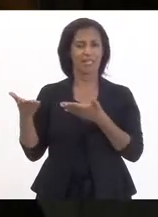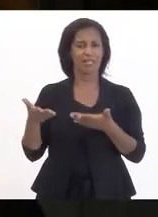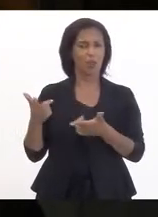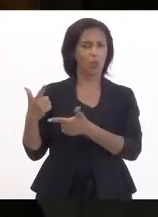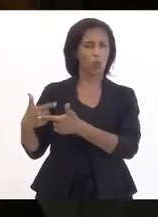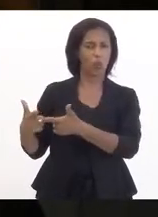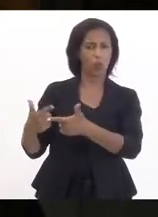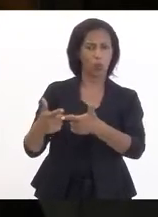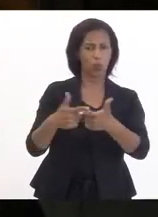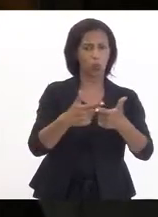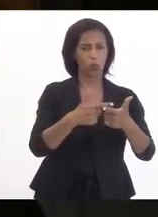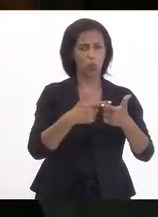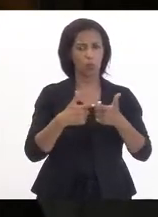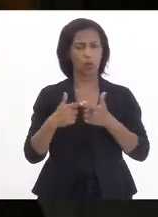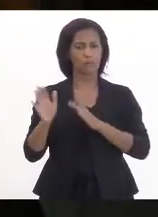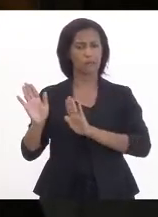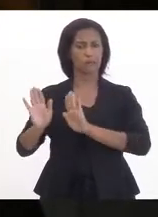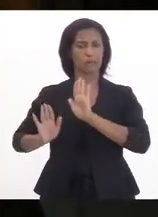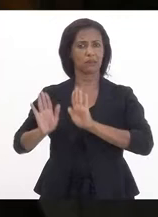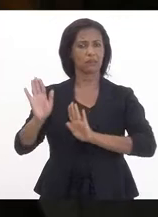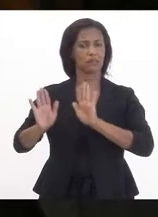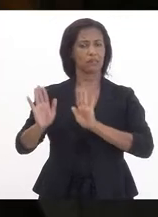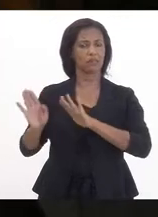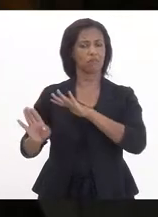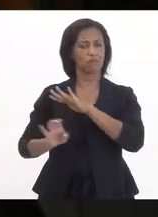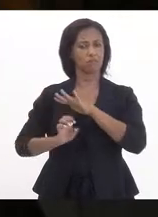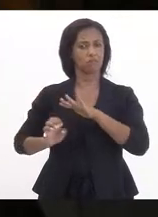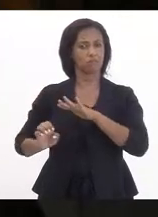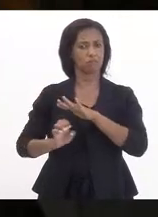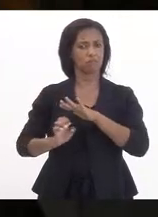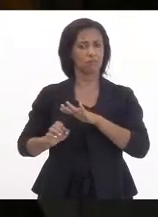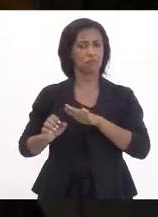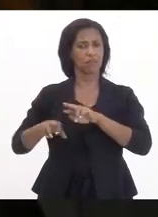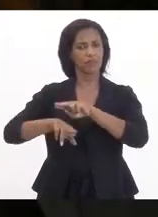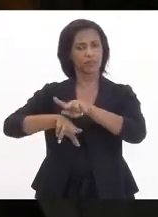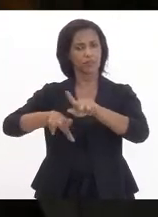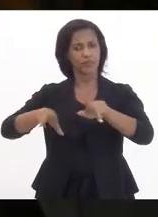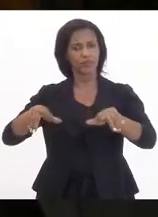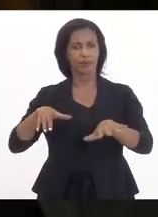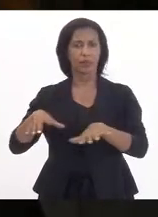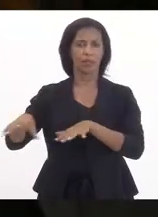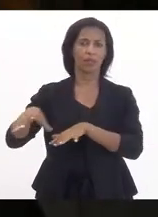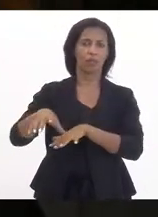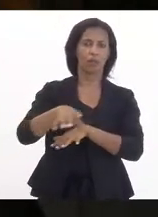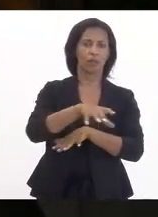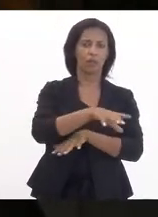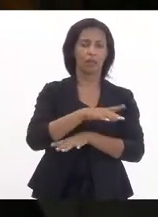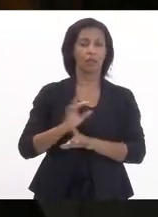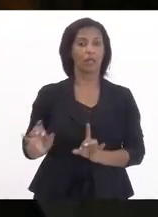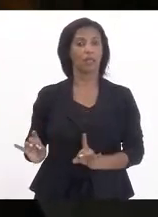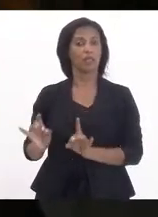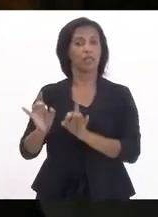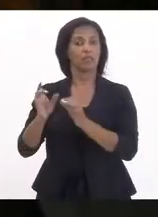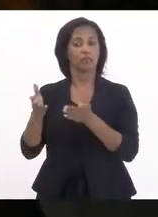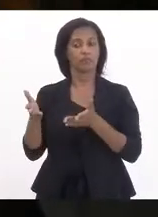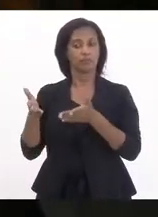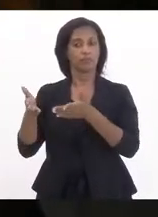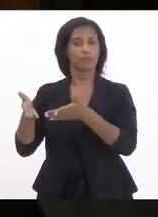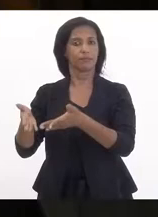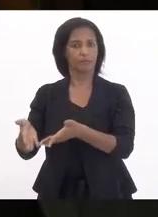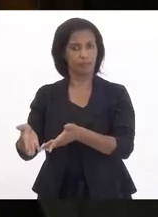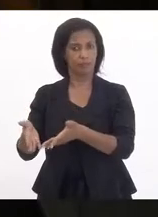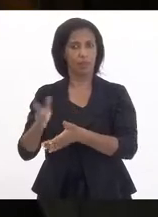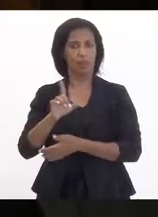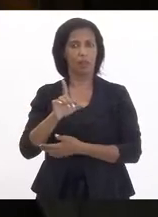assodamento na licitação das concessões das mais diversas áreas, em especial essa